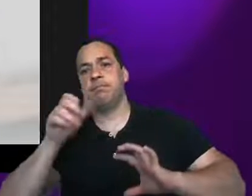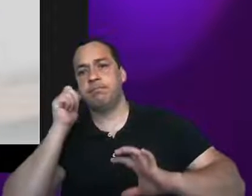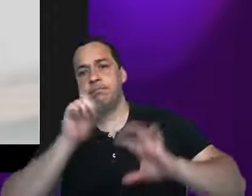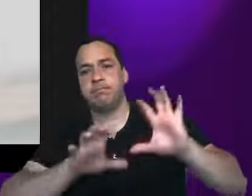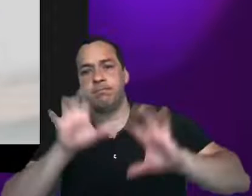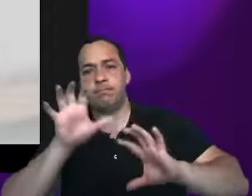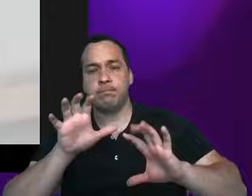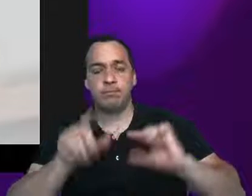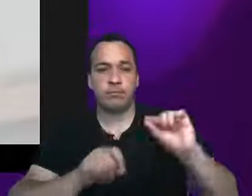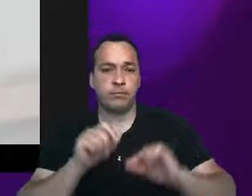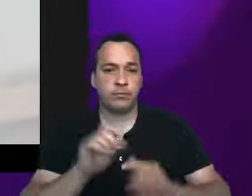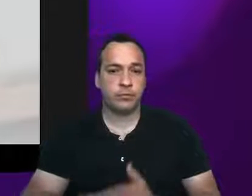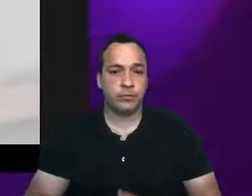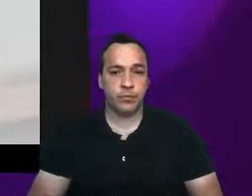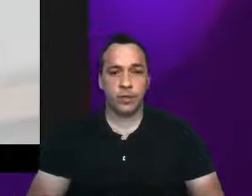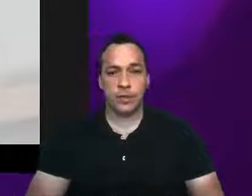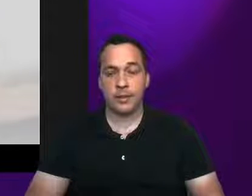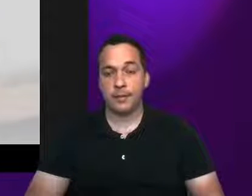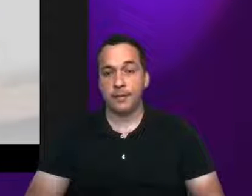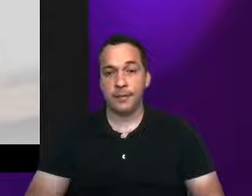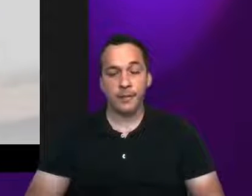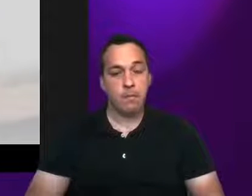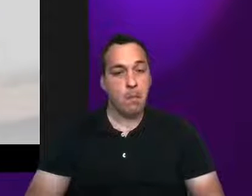48 horas do paciente crítico. Obrigada.